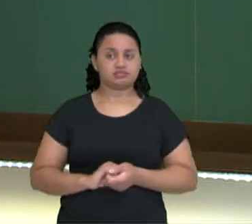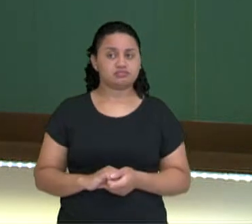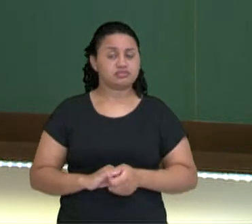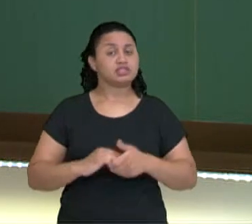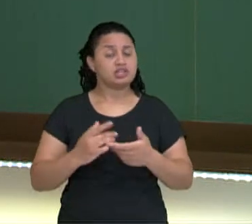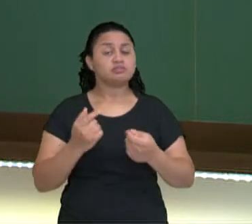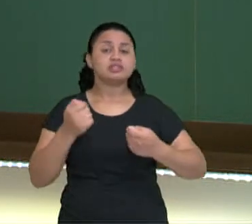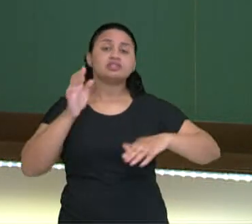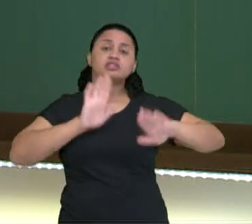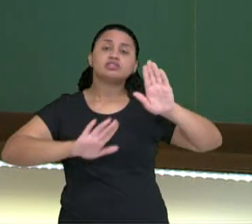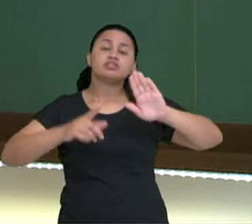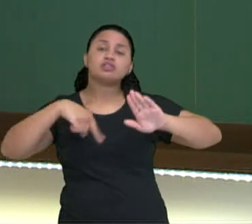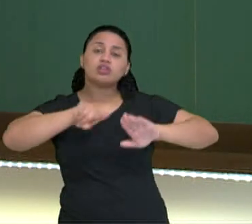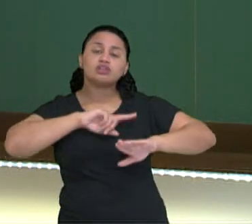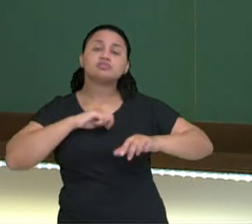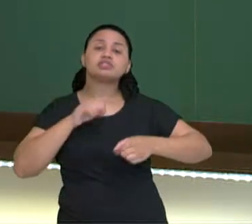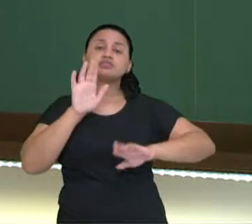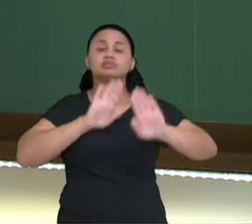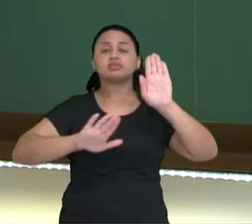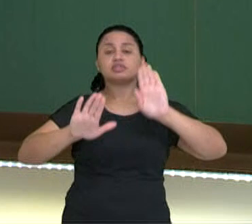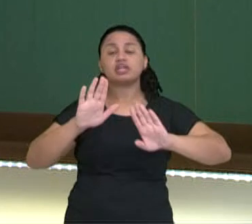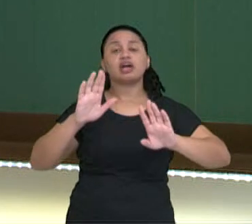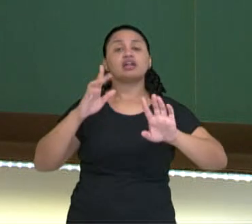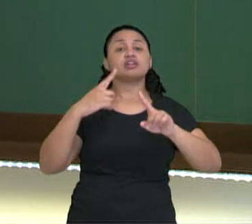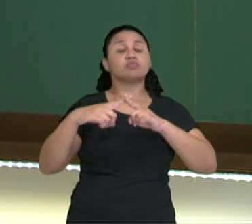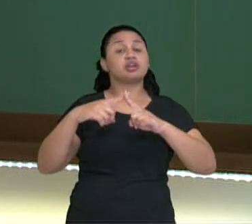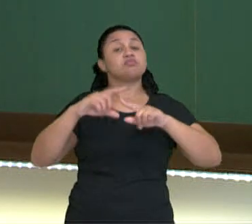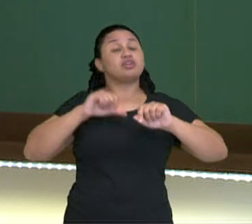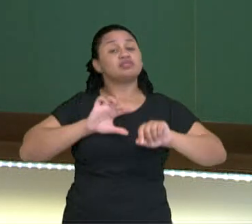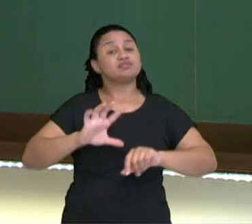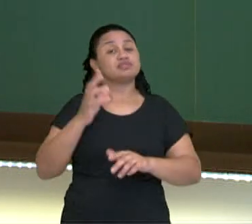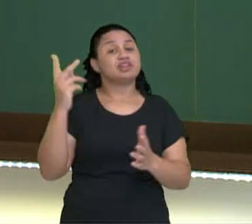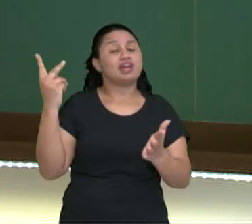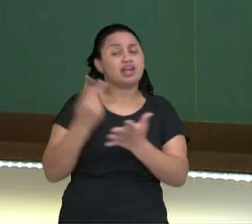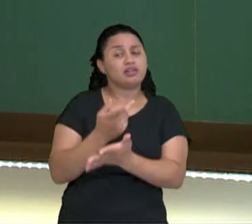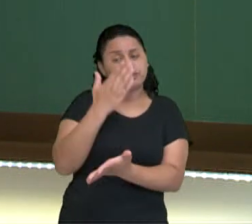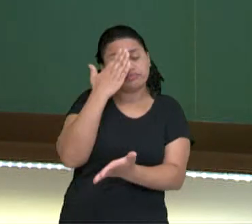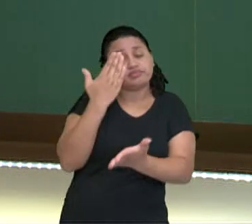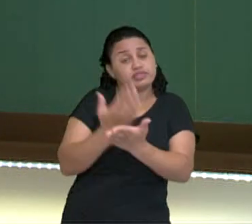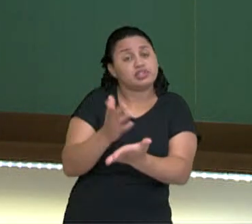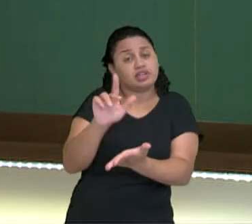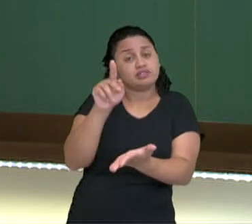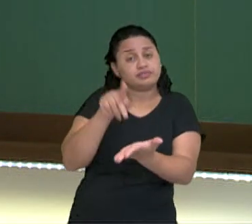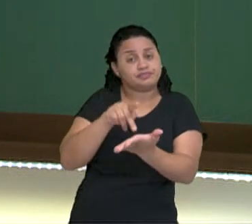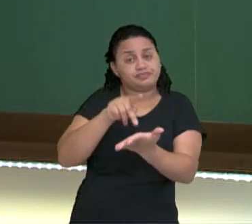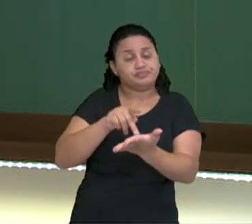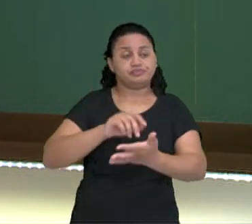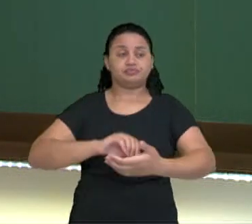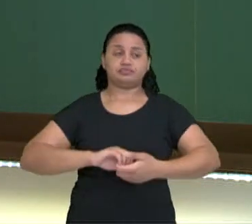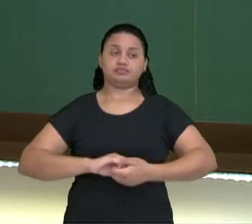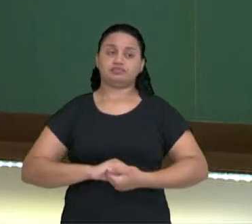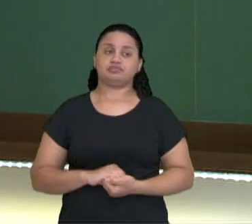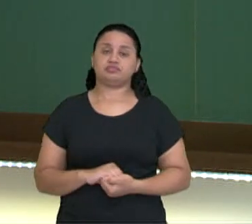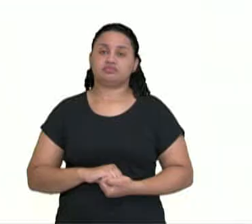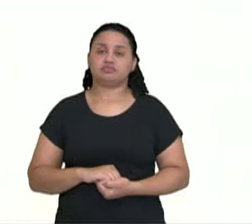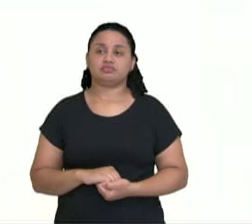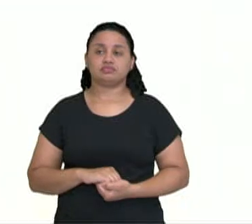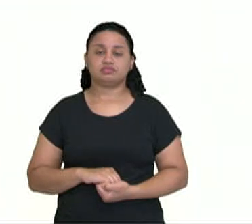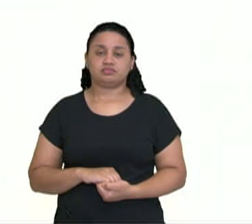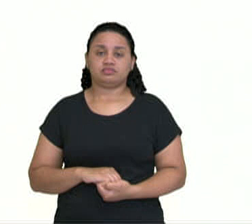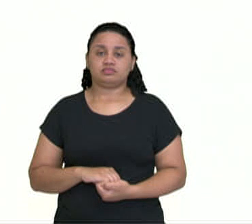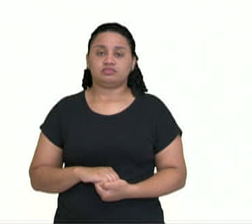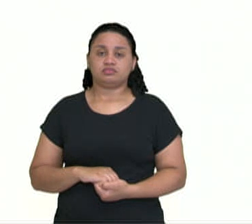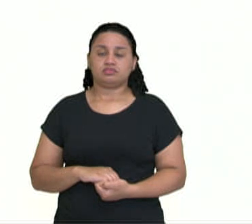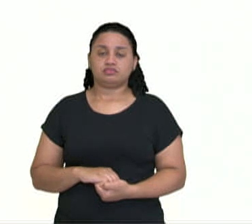estivermos atentos, nós caímos nesse engano e achamos que isso é verdade. Was the quote